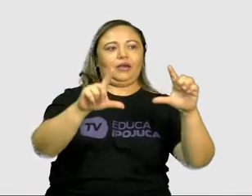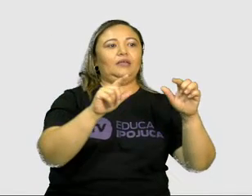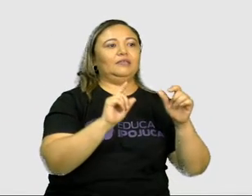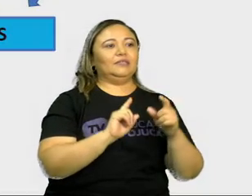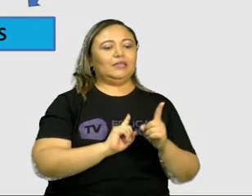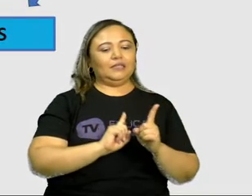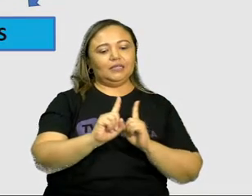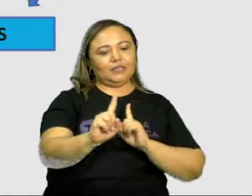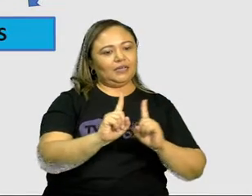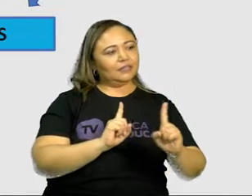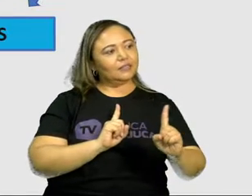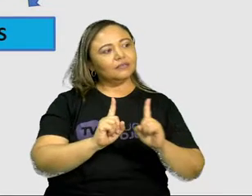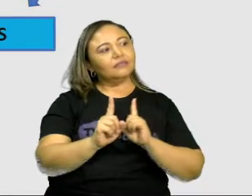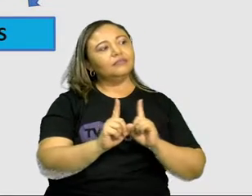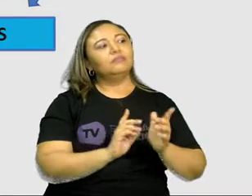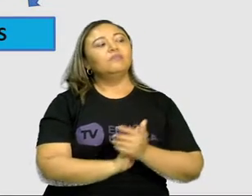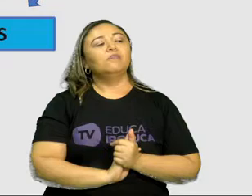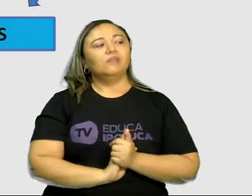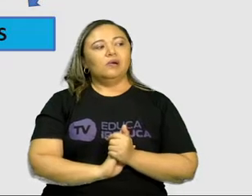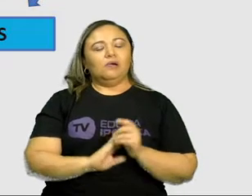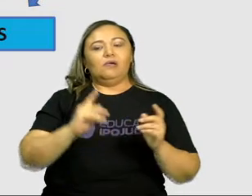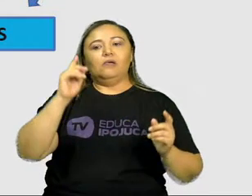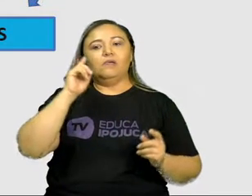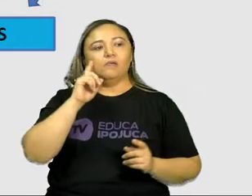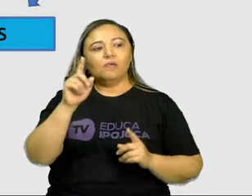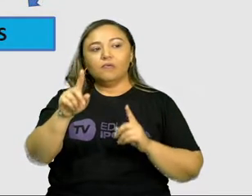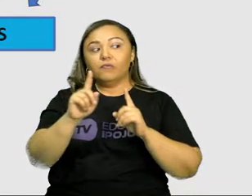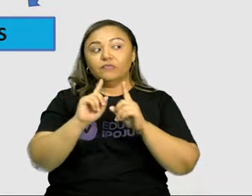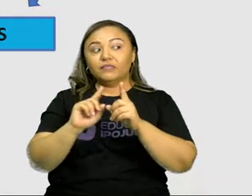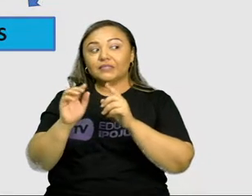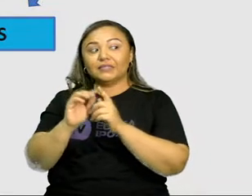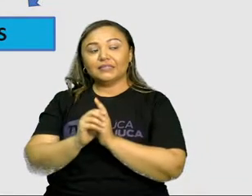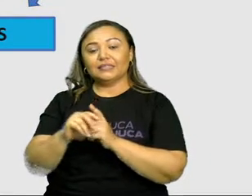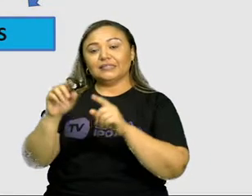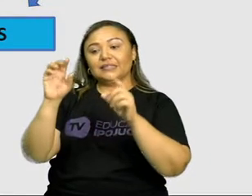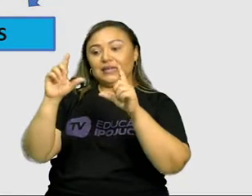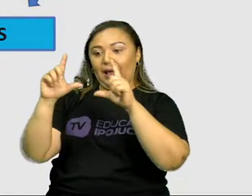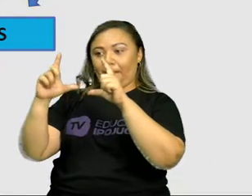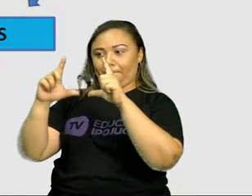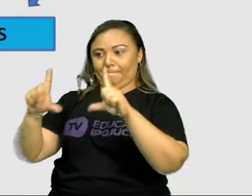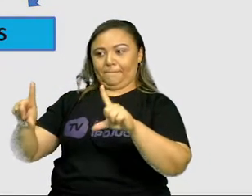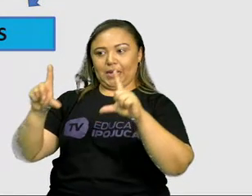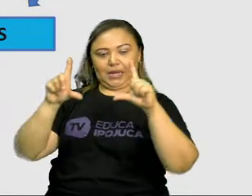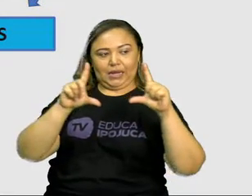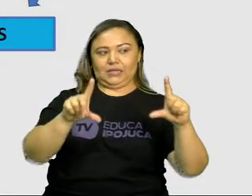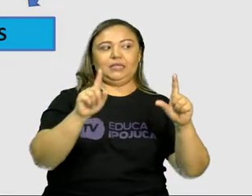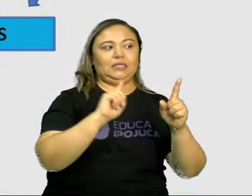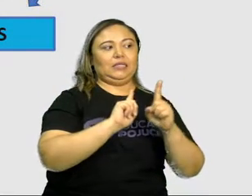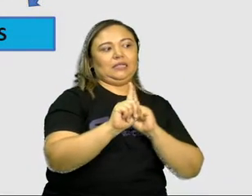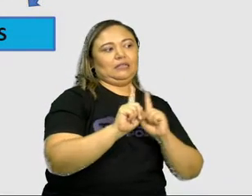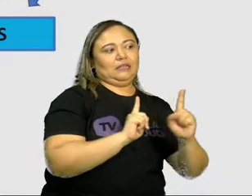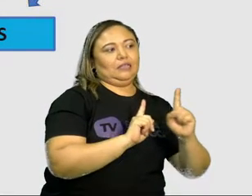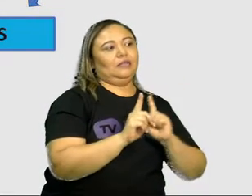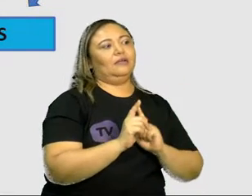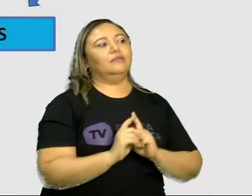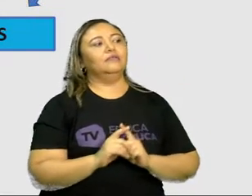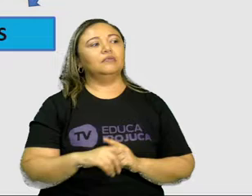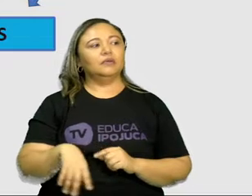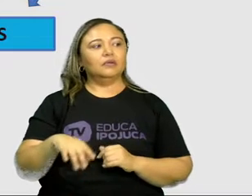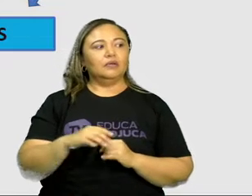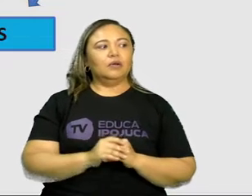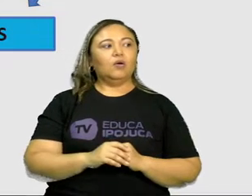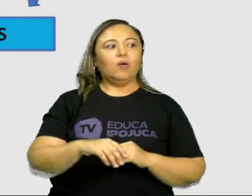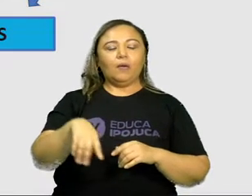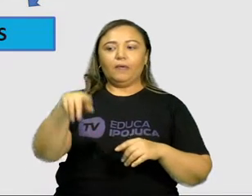trânsito. Então vamos ver a condição de produção dessas placas de trânsito. Observem aí na tela. A